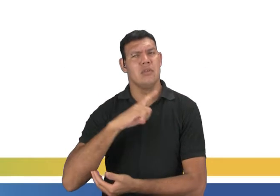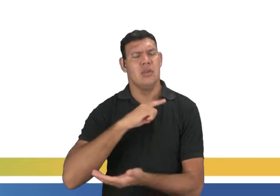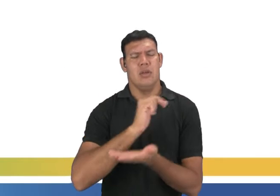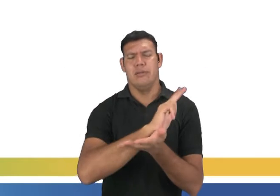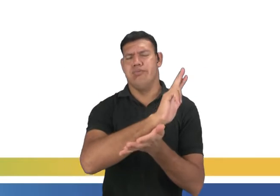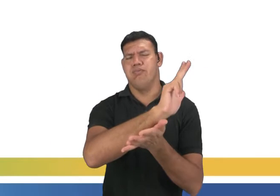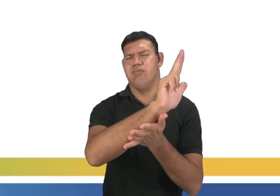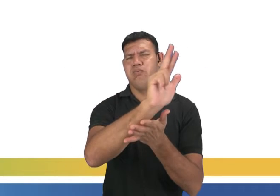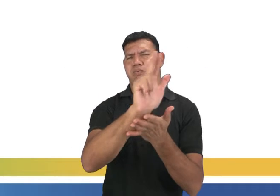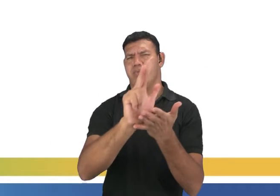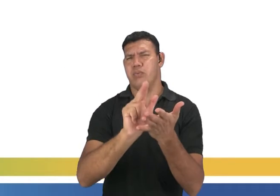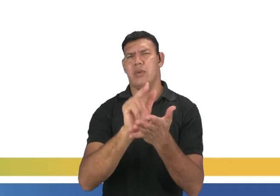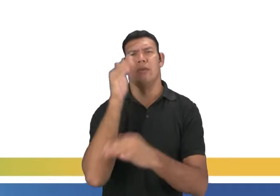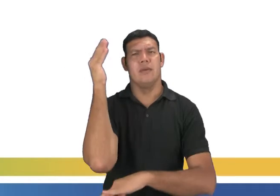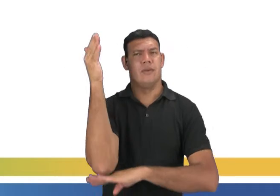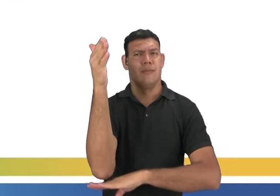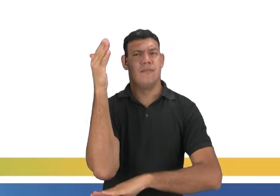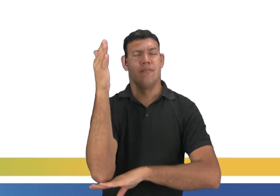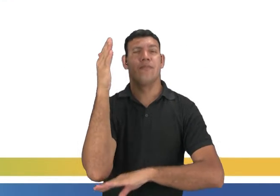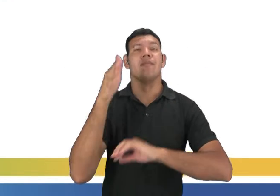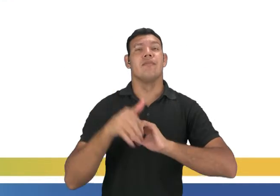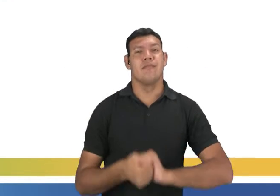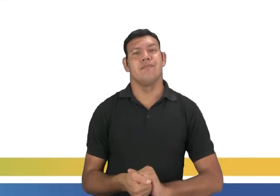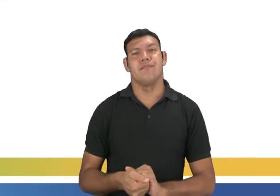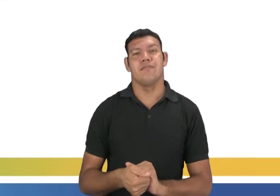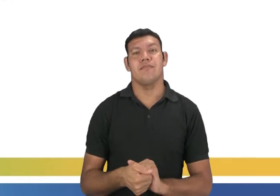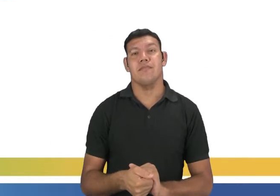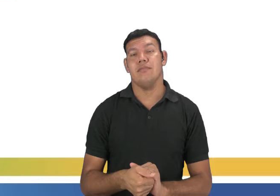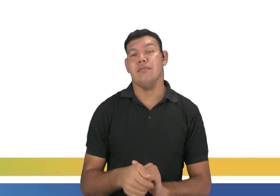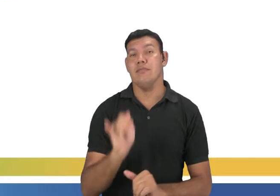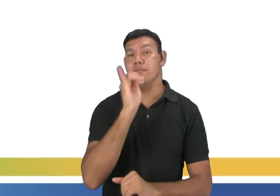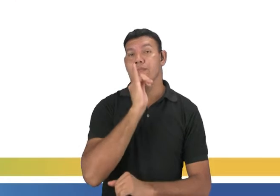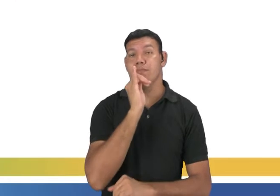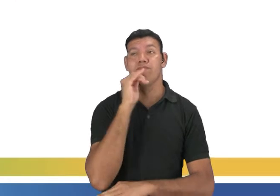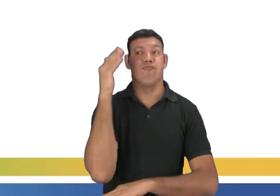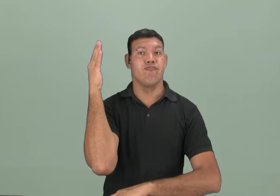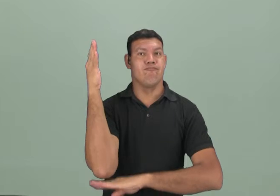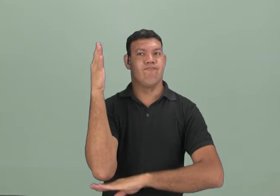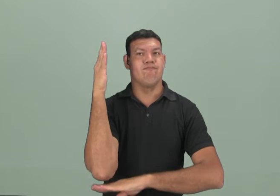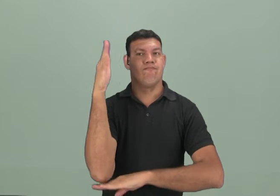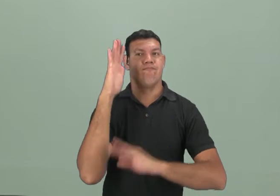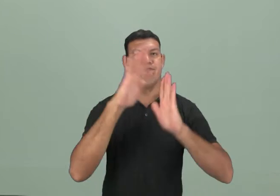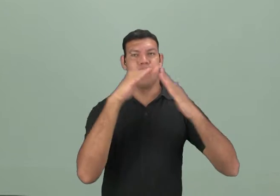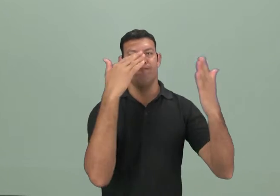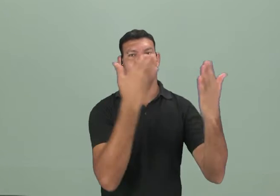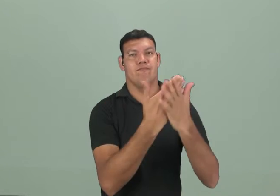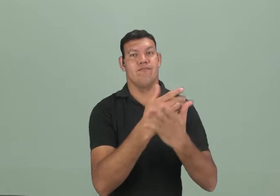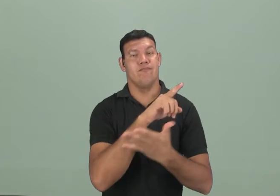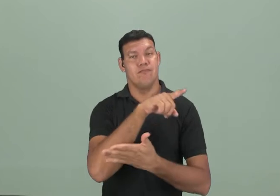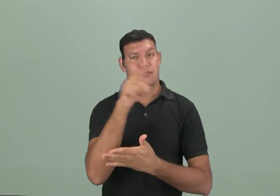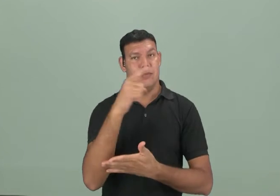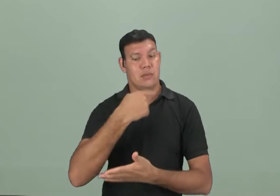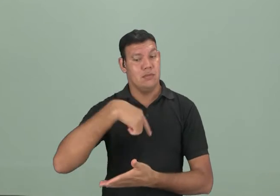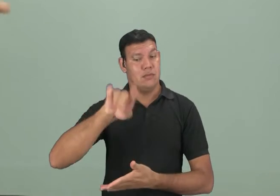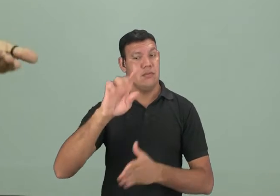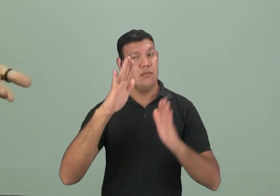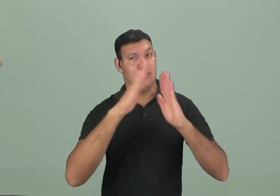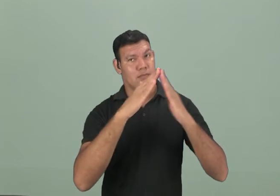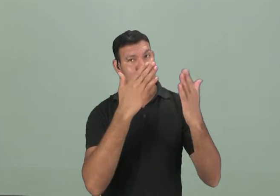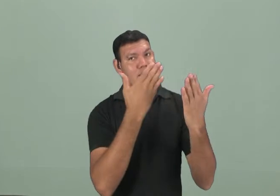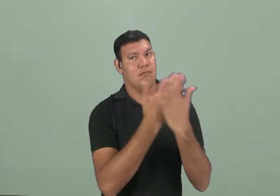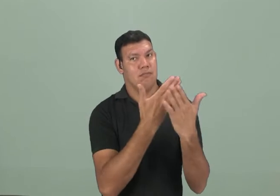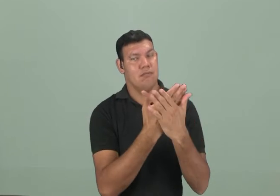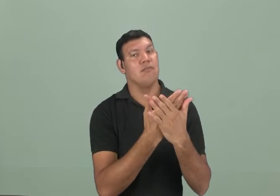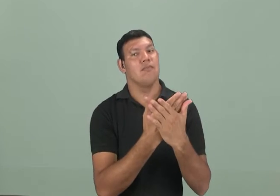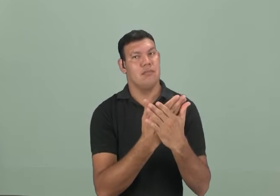frequência. Por exemplo, a frequência escolar é o tanto de vezes que você frequenta a escola naquele